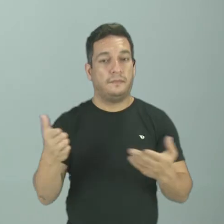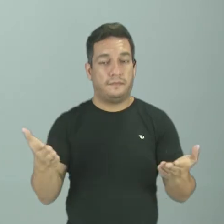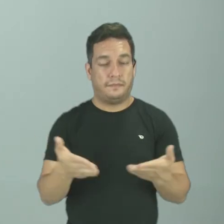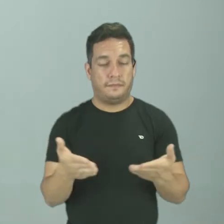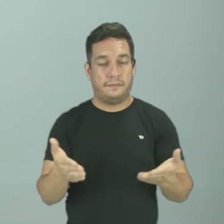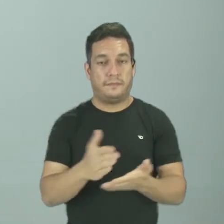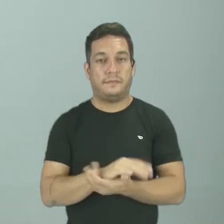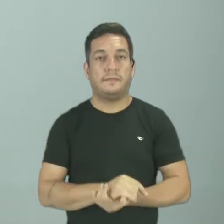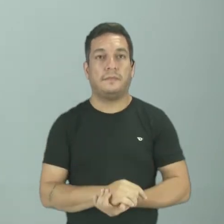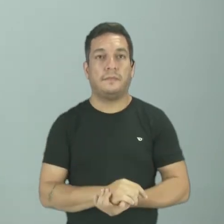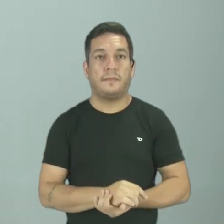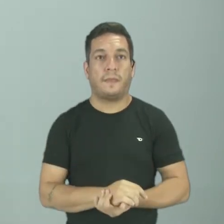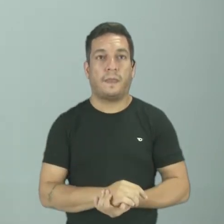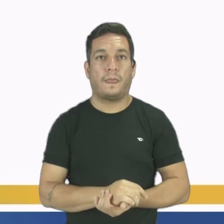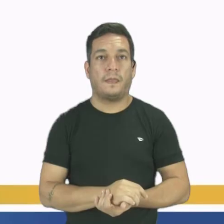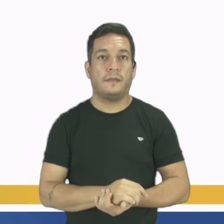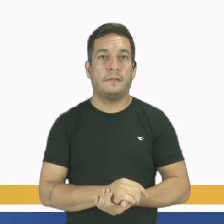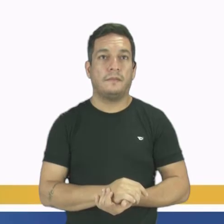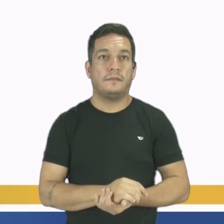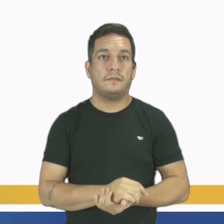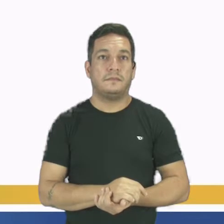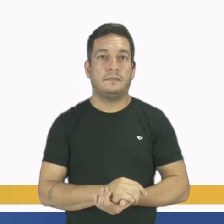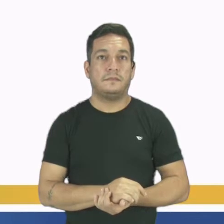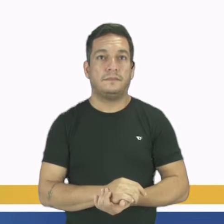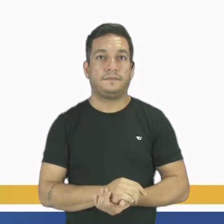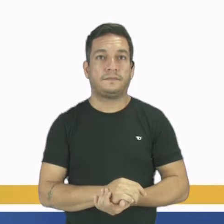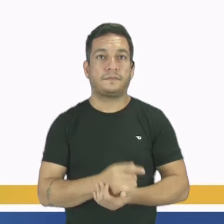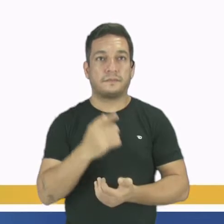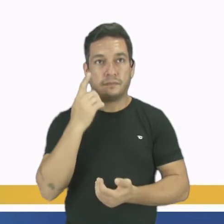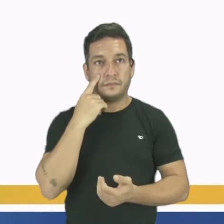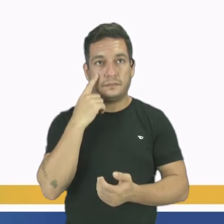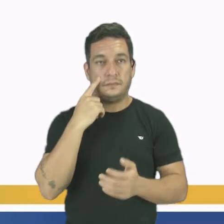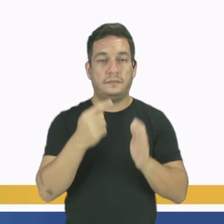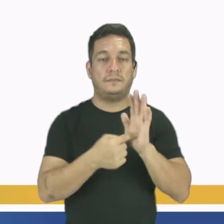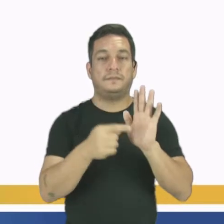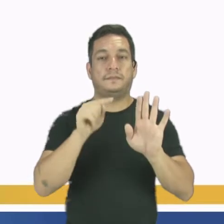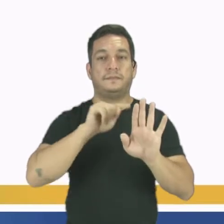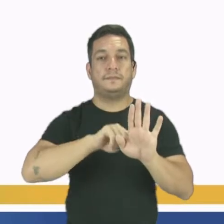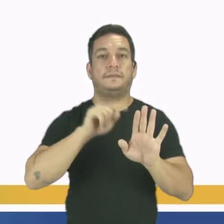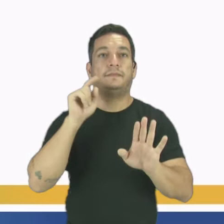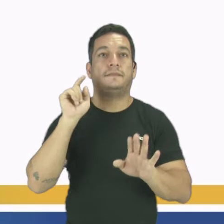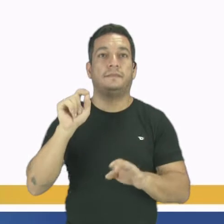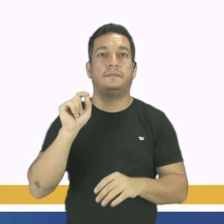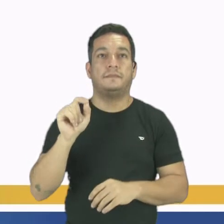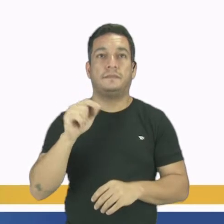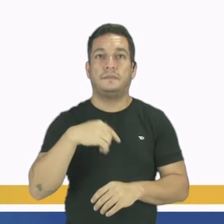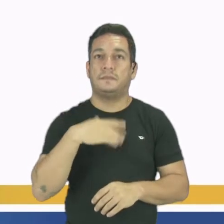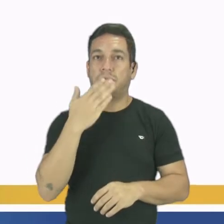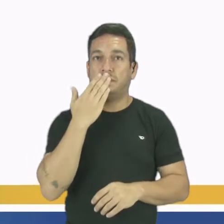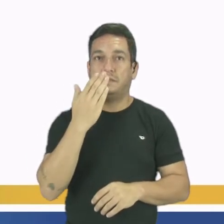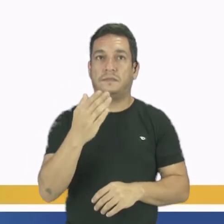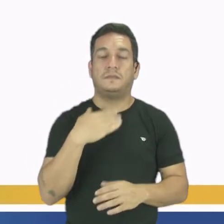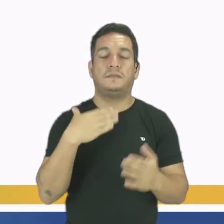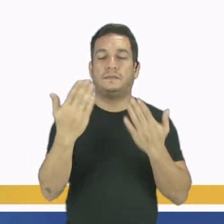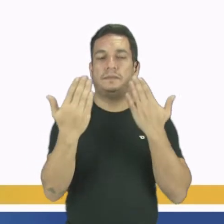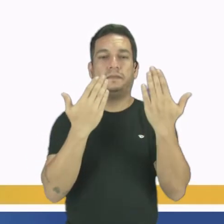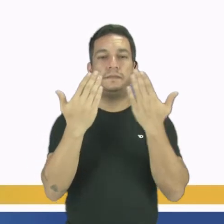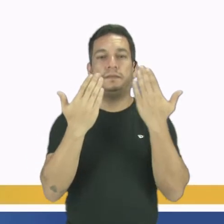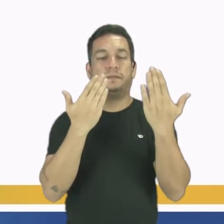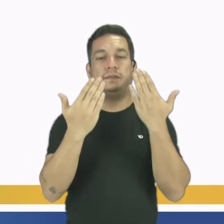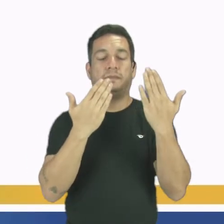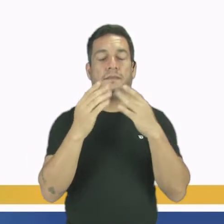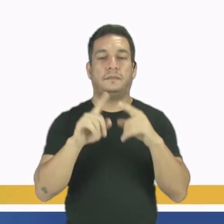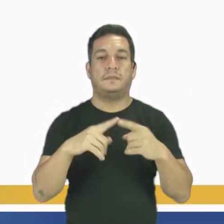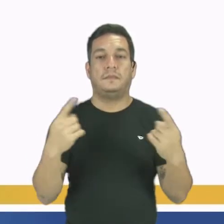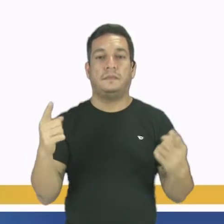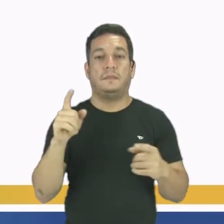tá bom? Vamos lá sobre a metáfora. A metáfora, ela é um tipo de comparação, só